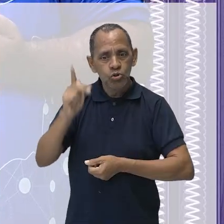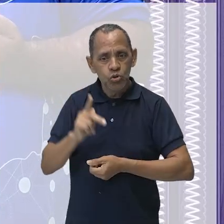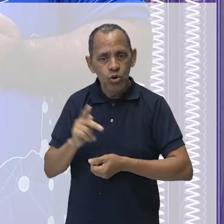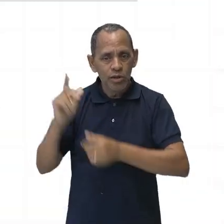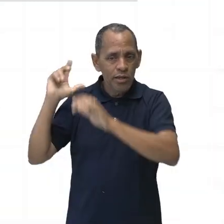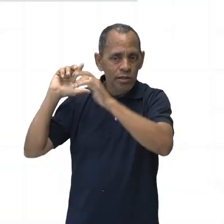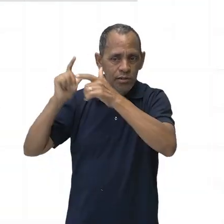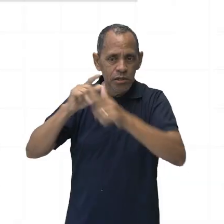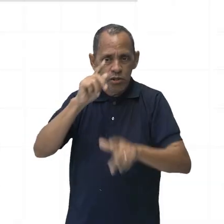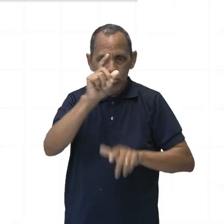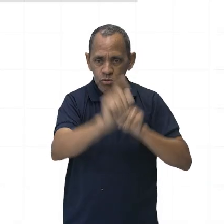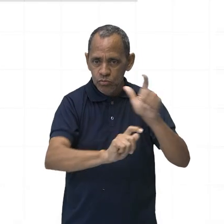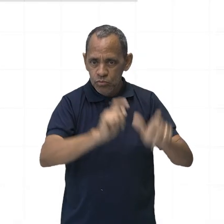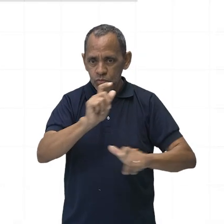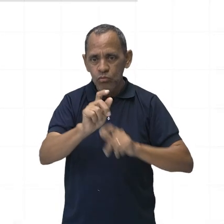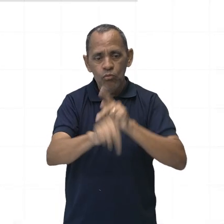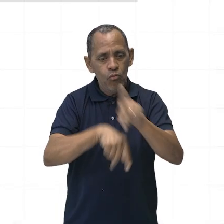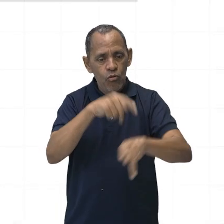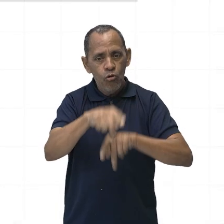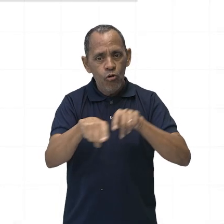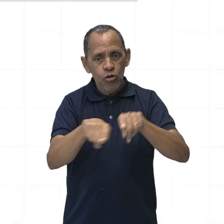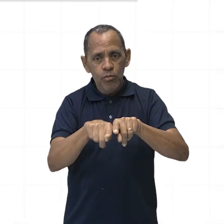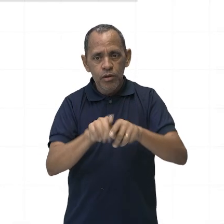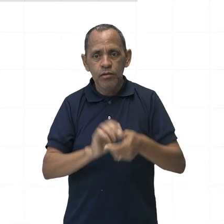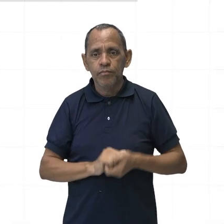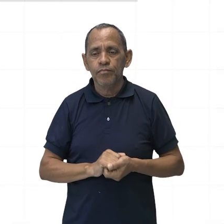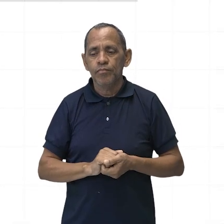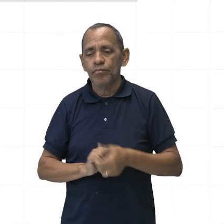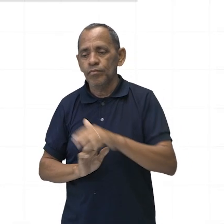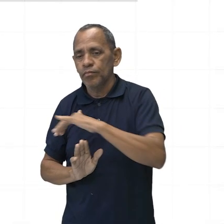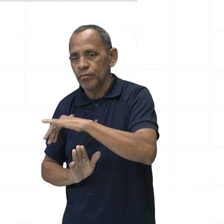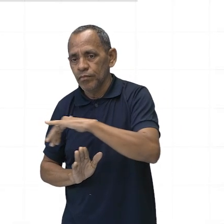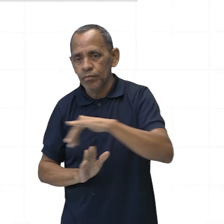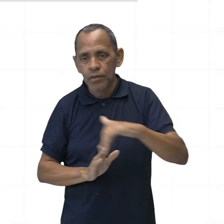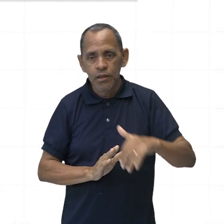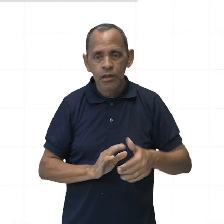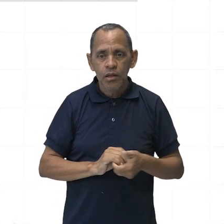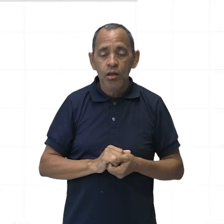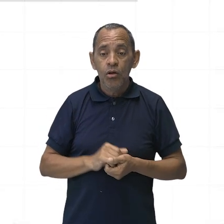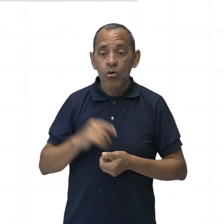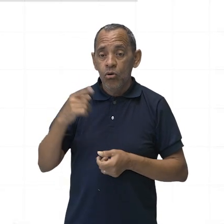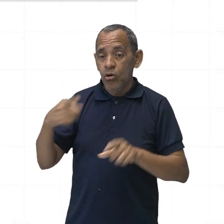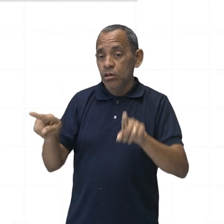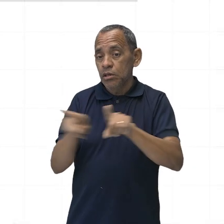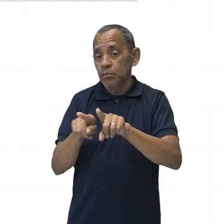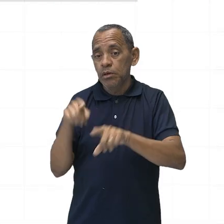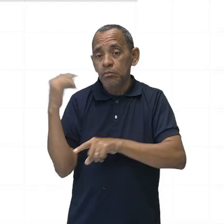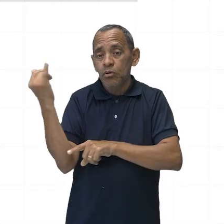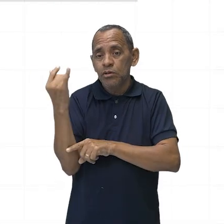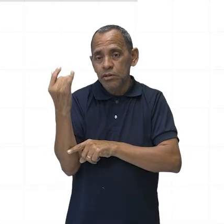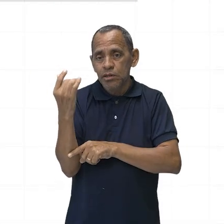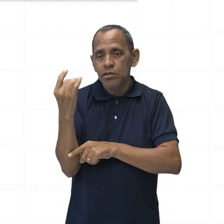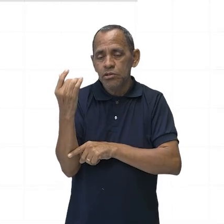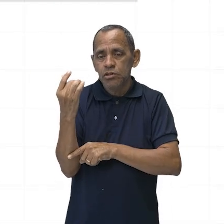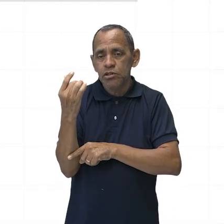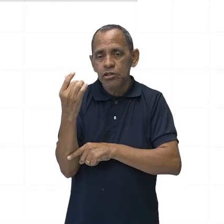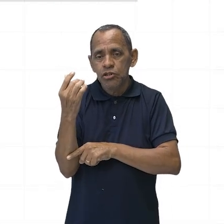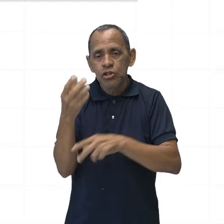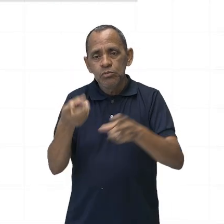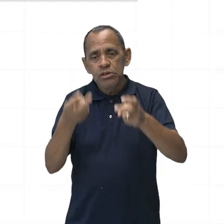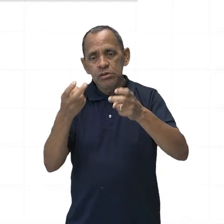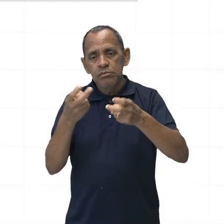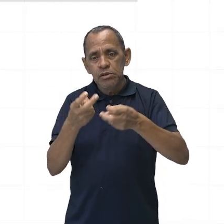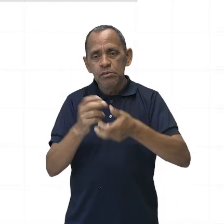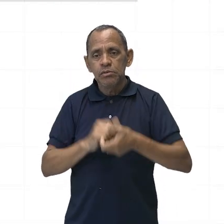povos. Ok? Um outro ponto que eu queria colocar é a importância de nós respeitarmos a diversidade religiosa, que